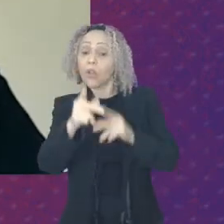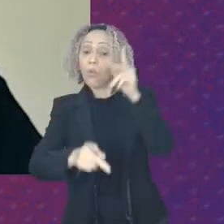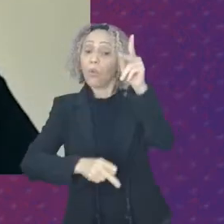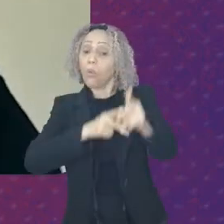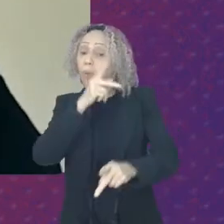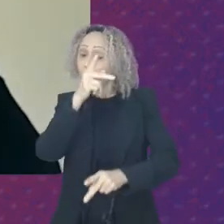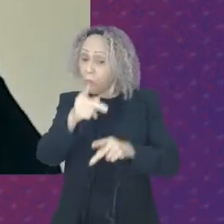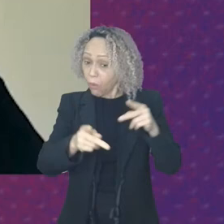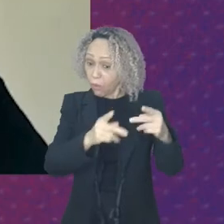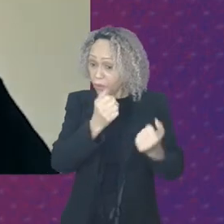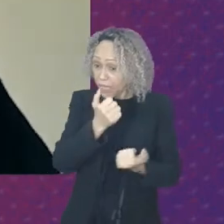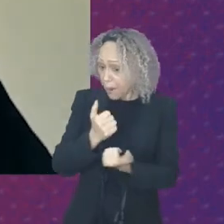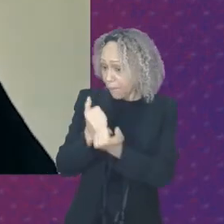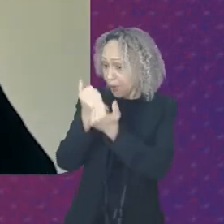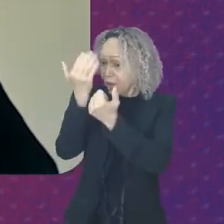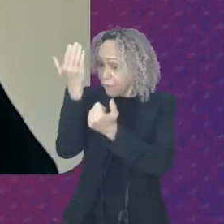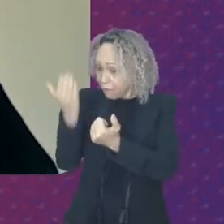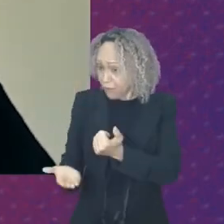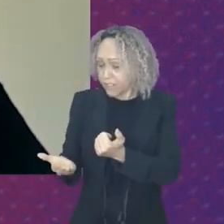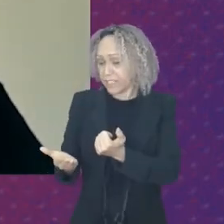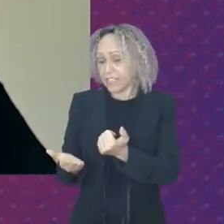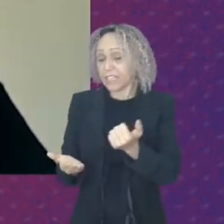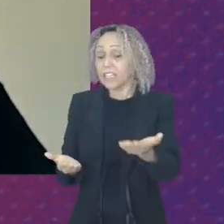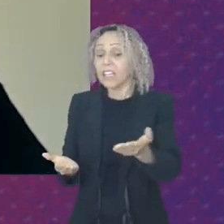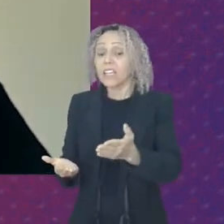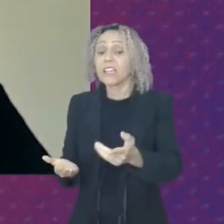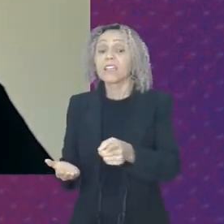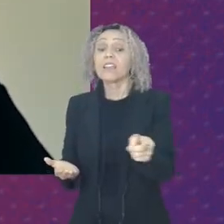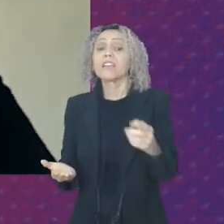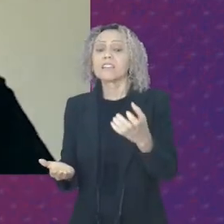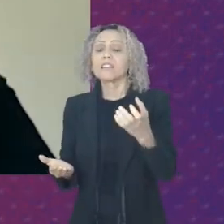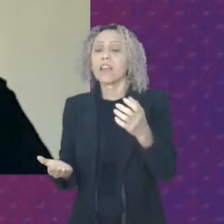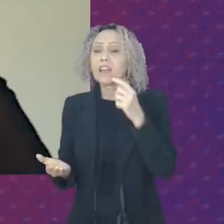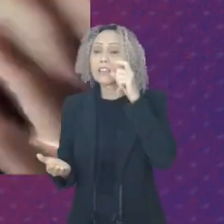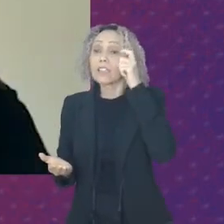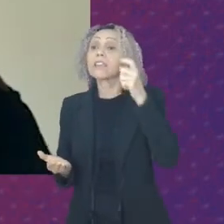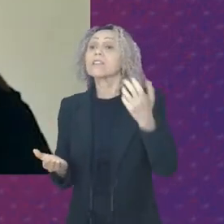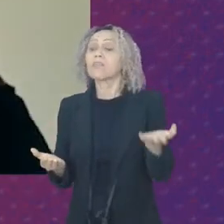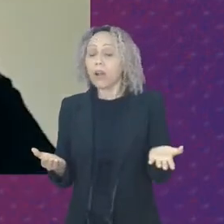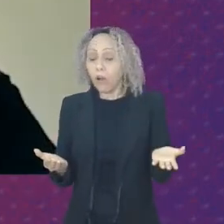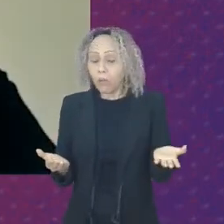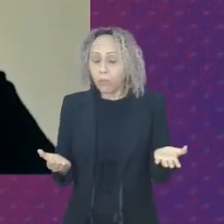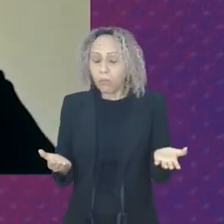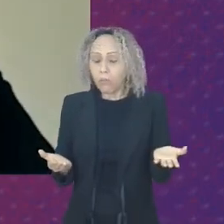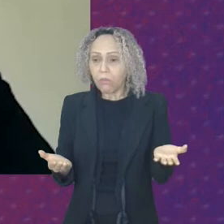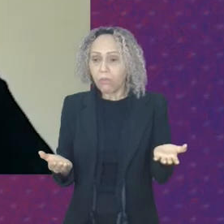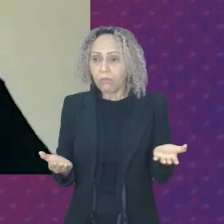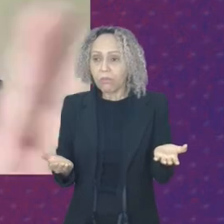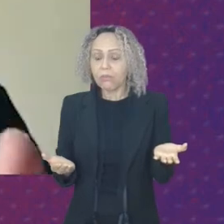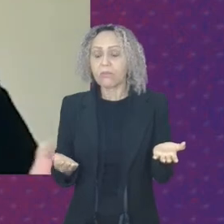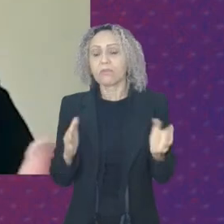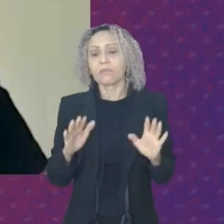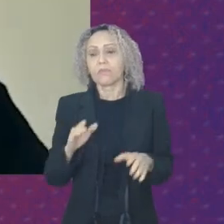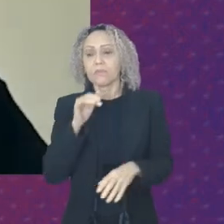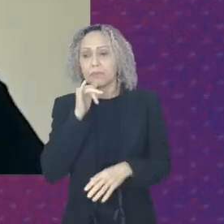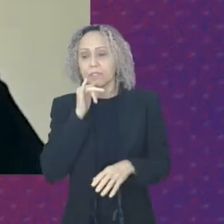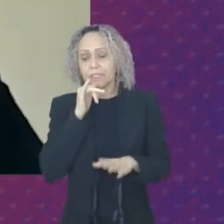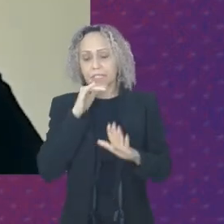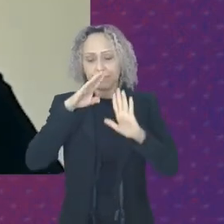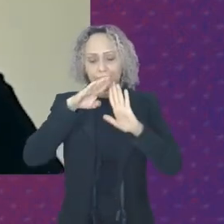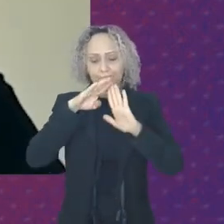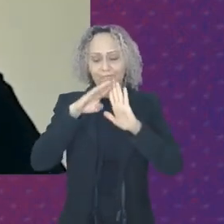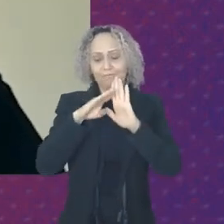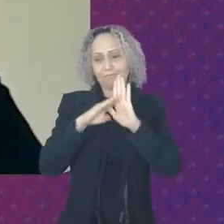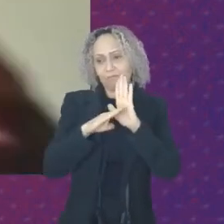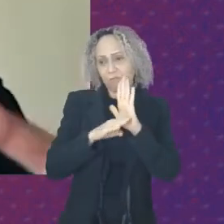desse interesse do seu público como conteúdo político. Ah, mas essa questão do pacote é um conteúdo já